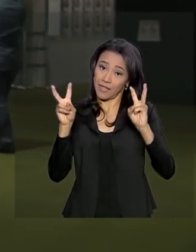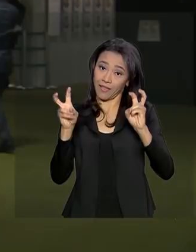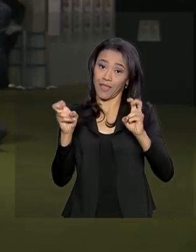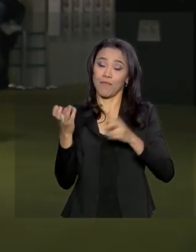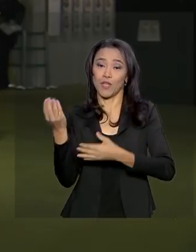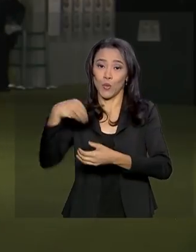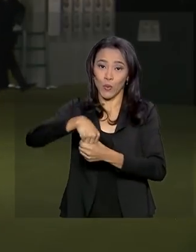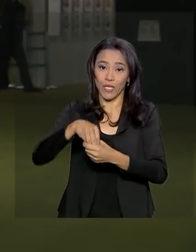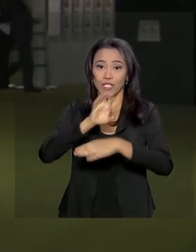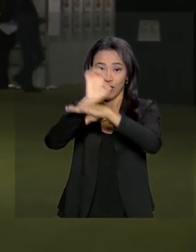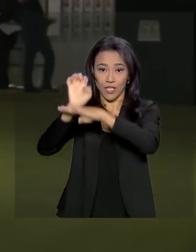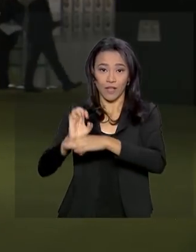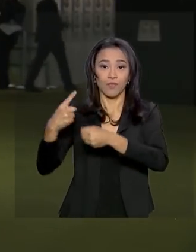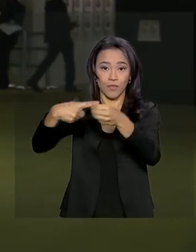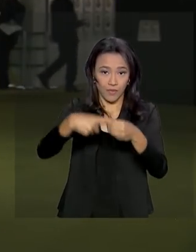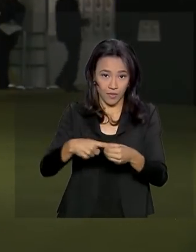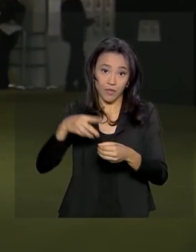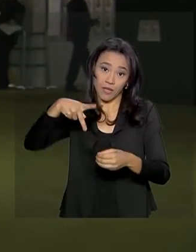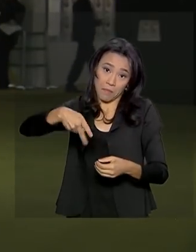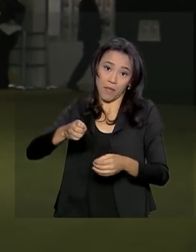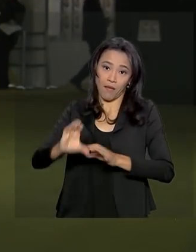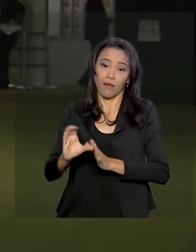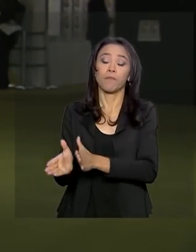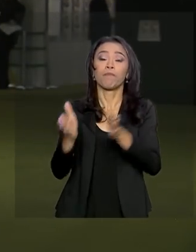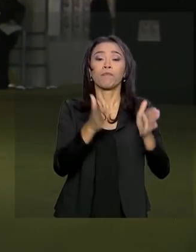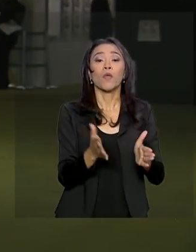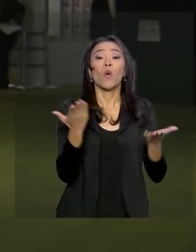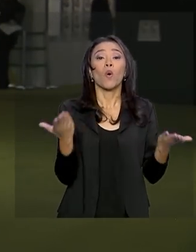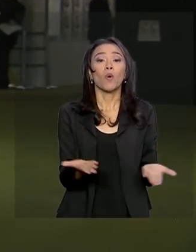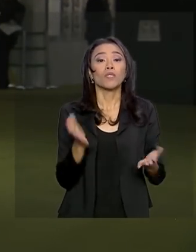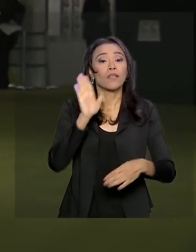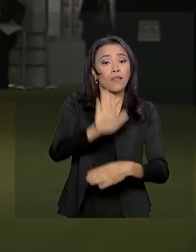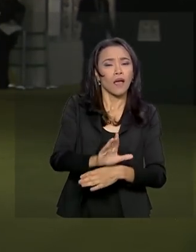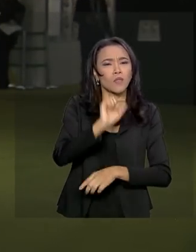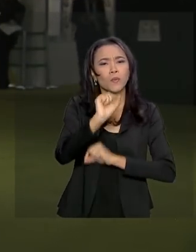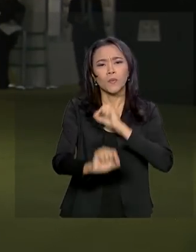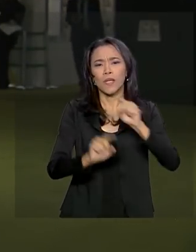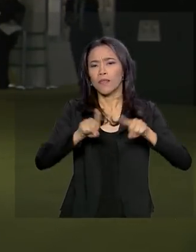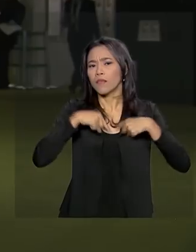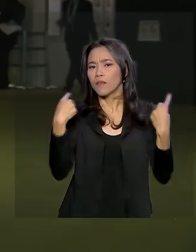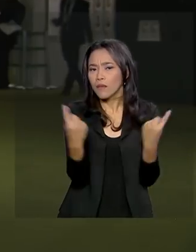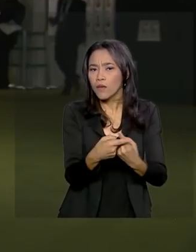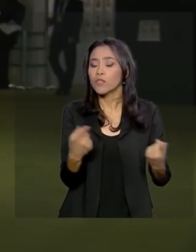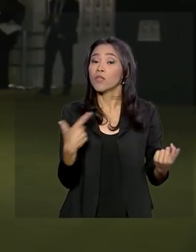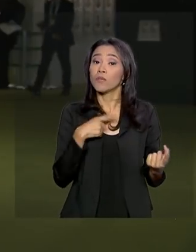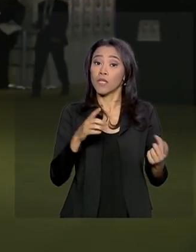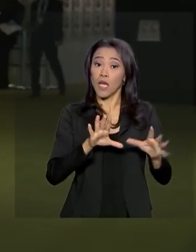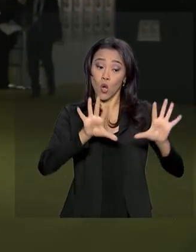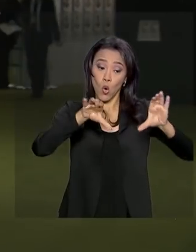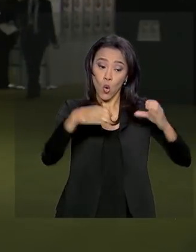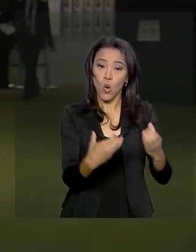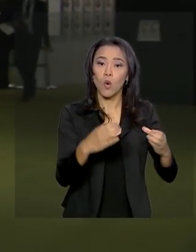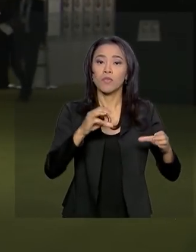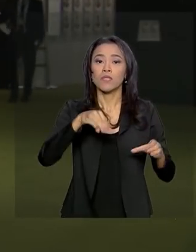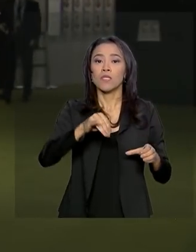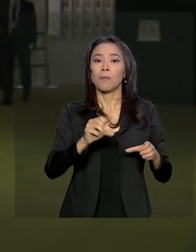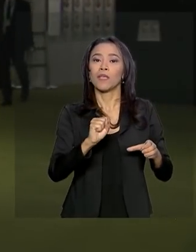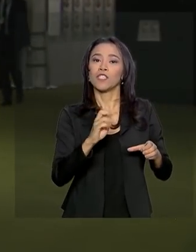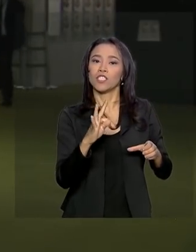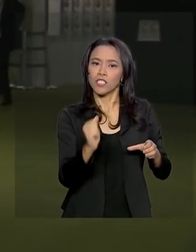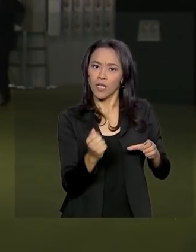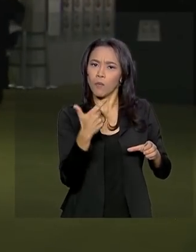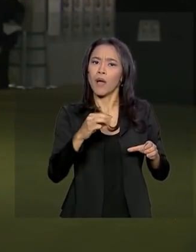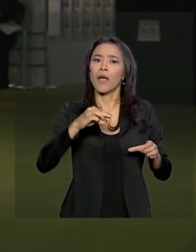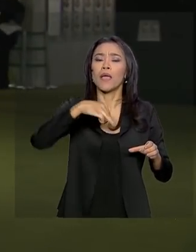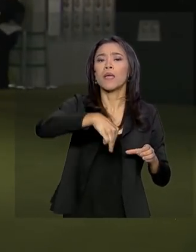reforma. Hoje à tarde também está prevista na Câmara dos Deputados uma audiência pública na Comissão Mista sobre a MP 890,